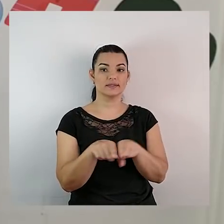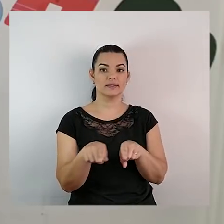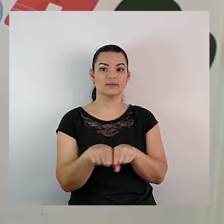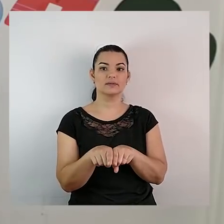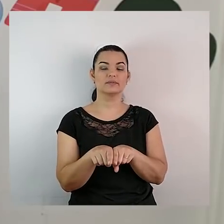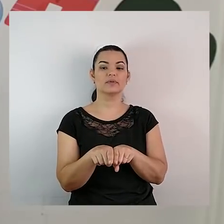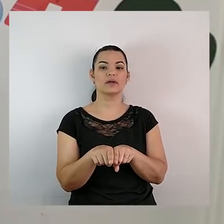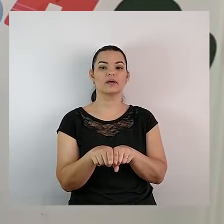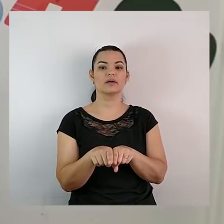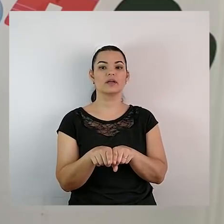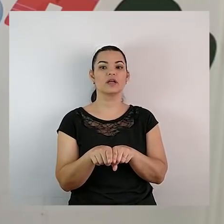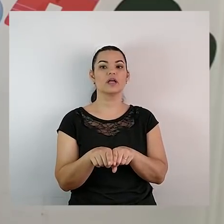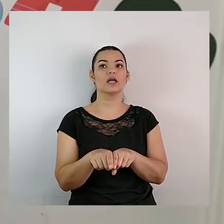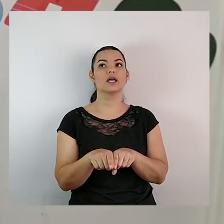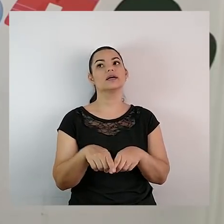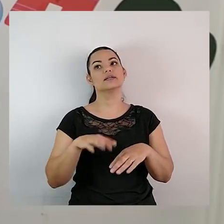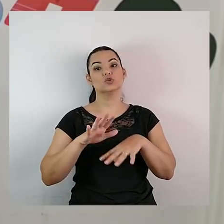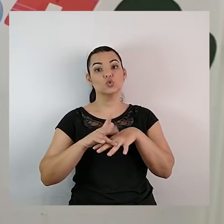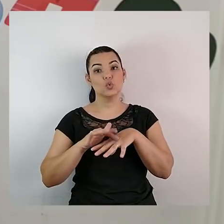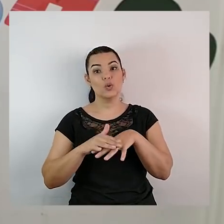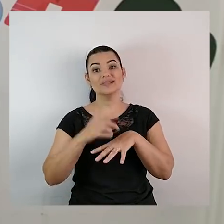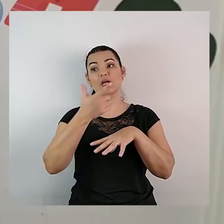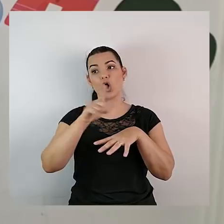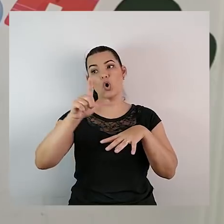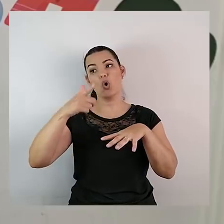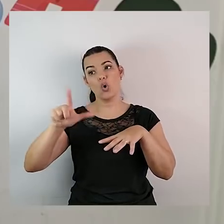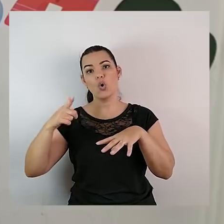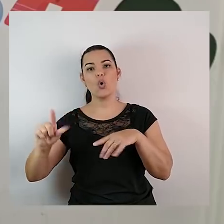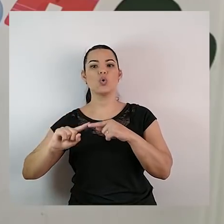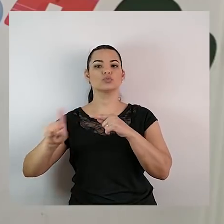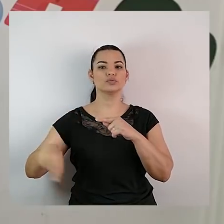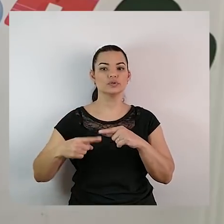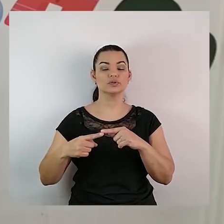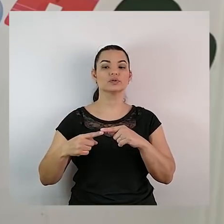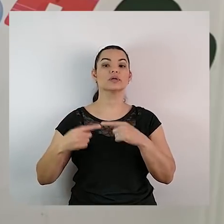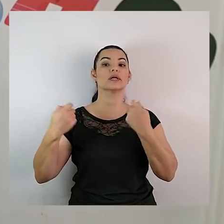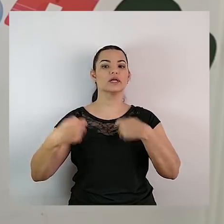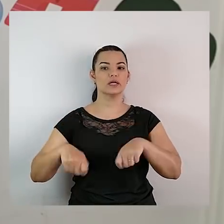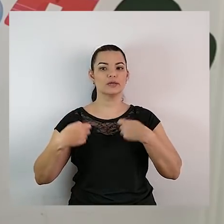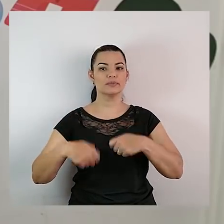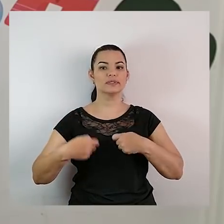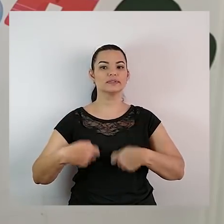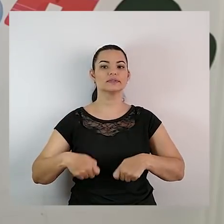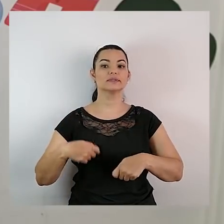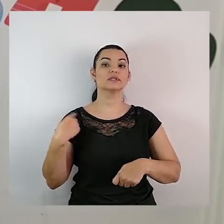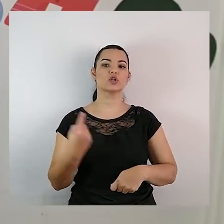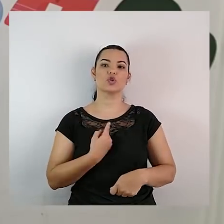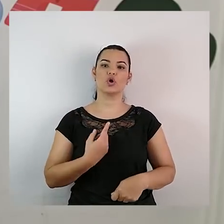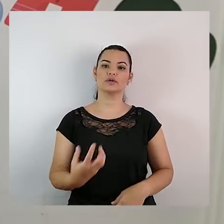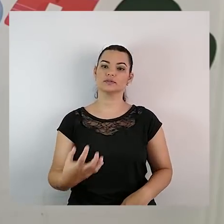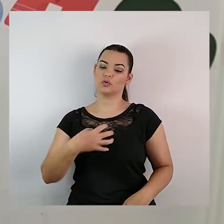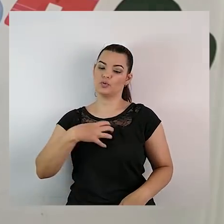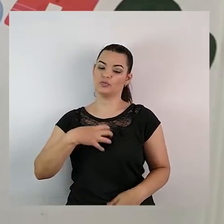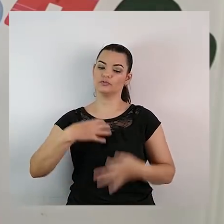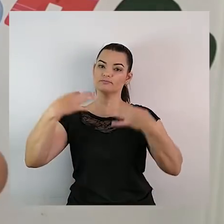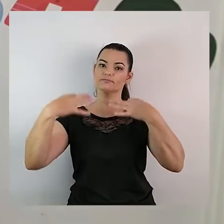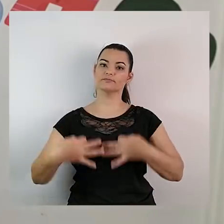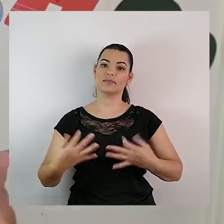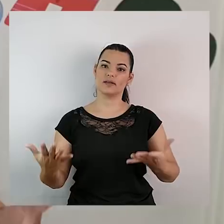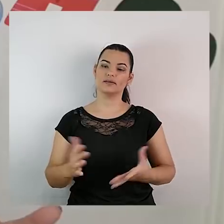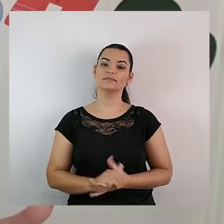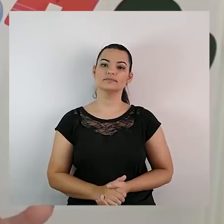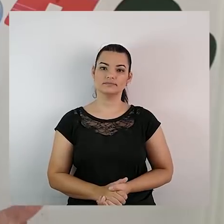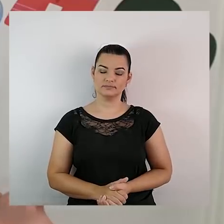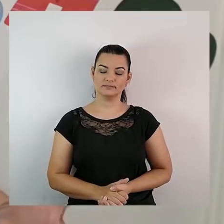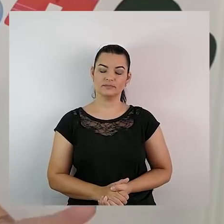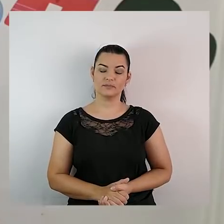combatermos também outros ciclos de doenças que dependem diretamente do nosso comportamento. Quando